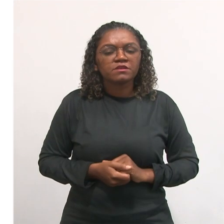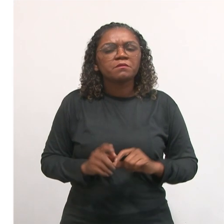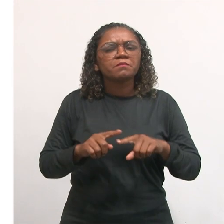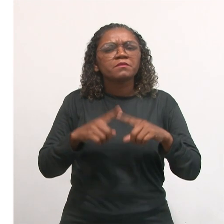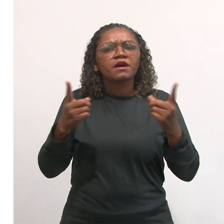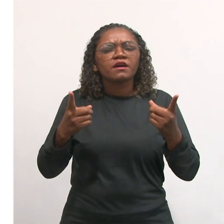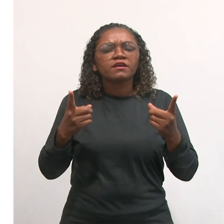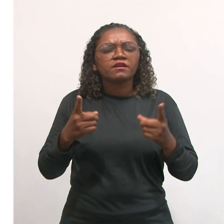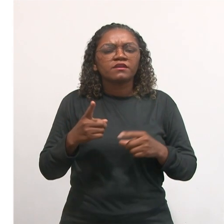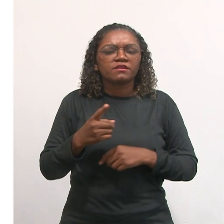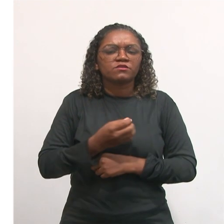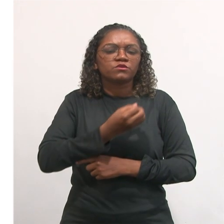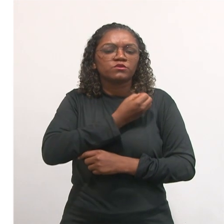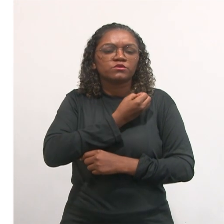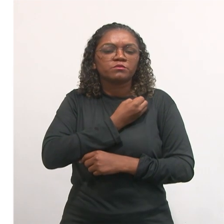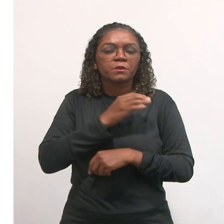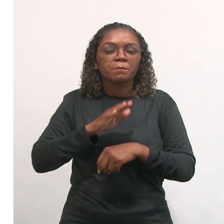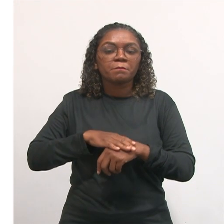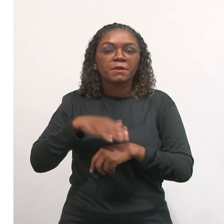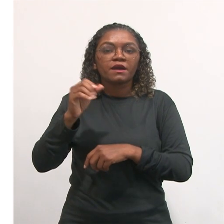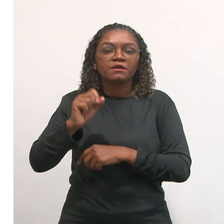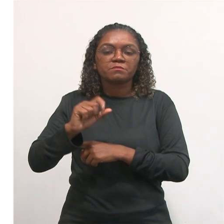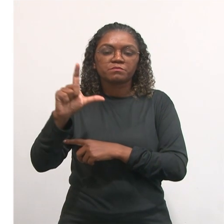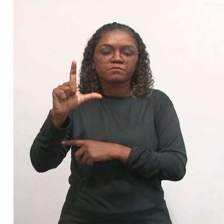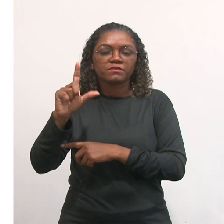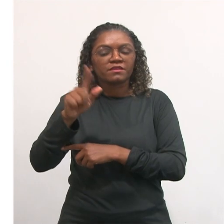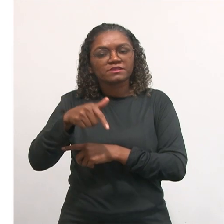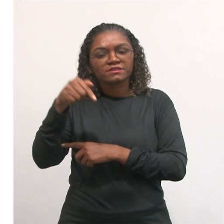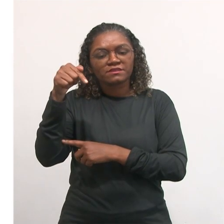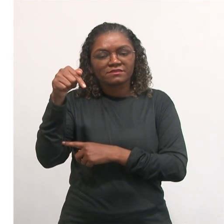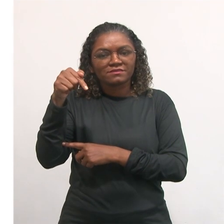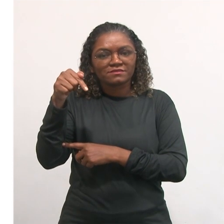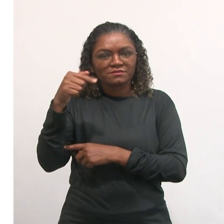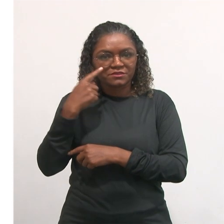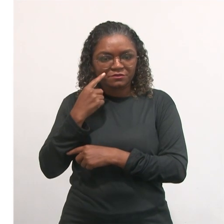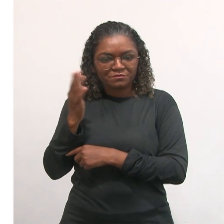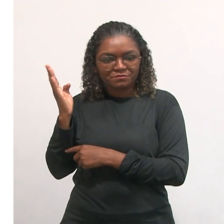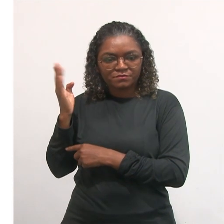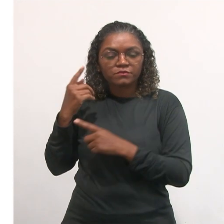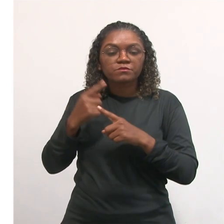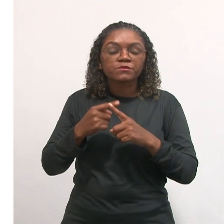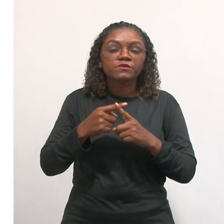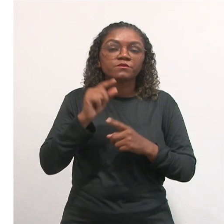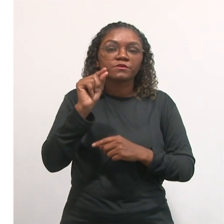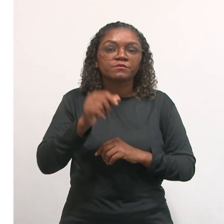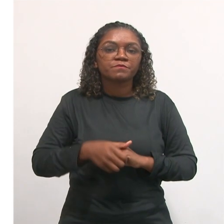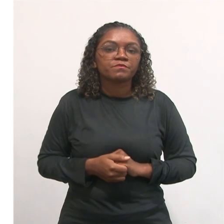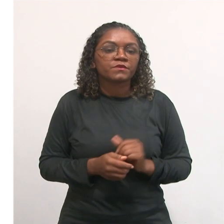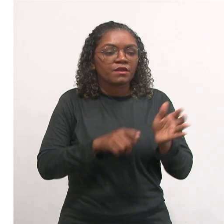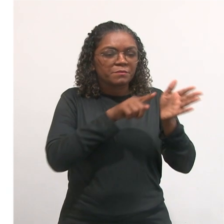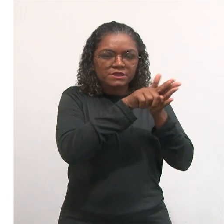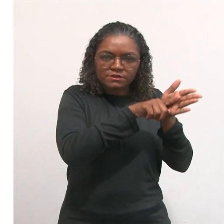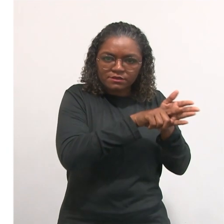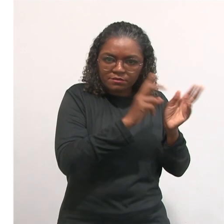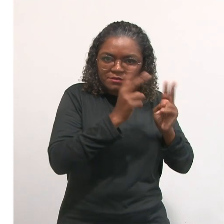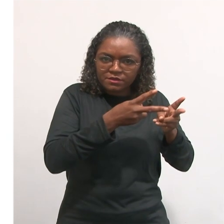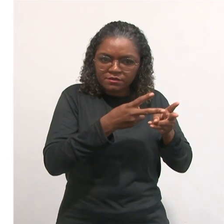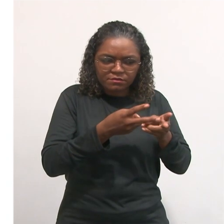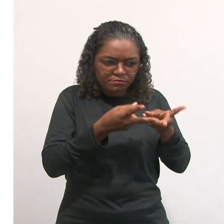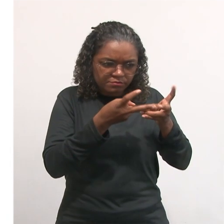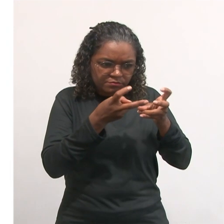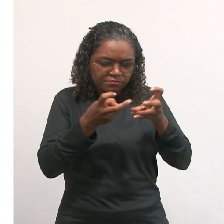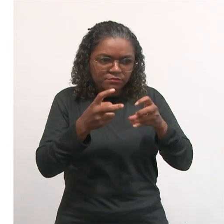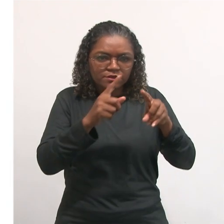o valor máximo? O valor máximo é 7. Porque a gente verificou na nossa pesquisa que tem 5 servidores